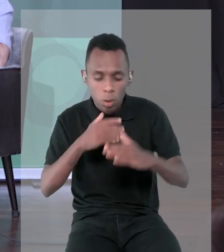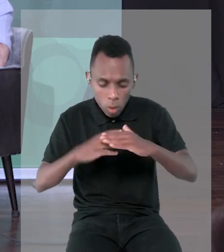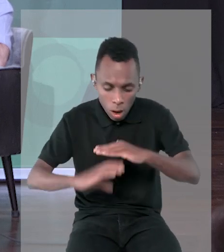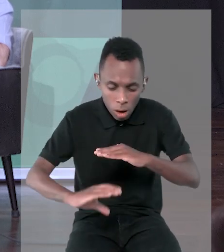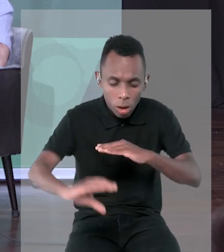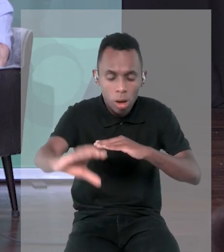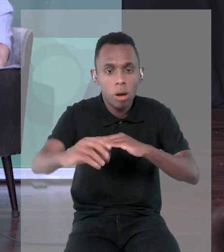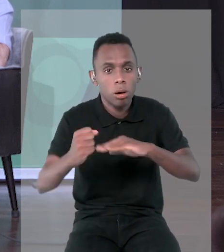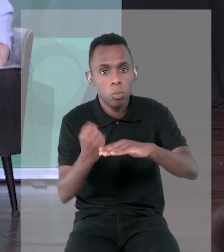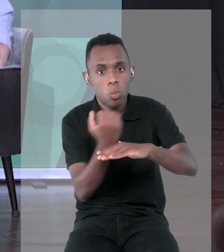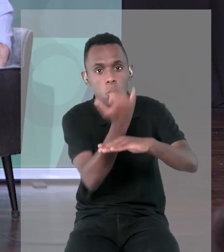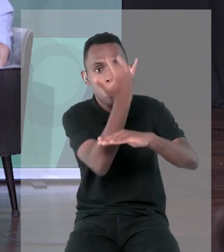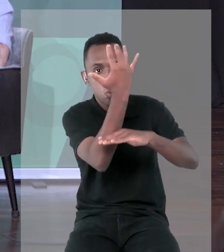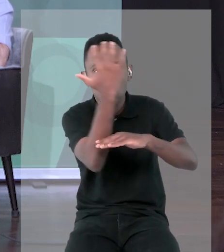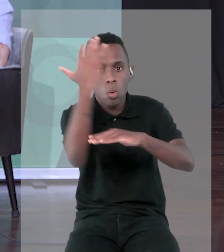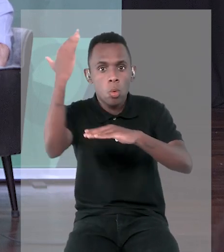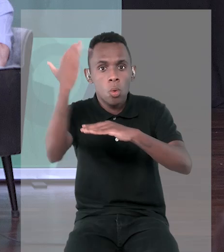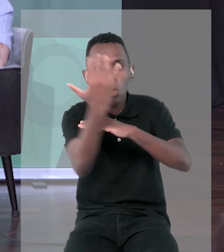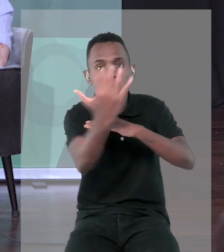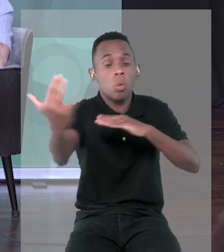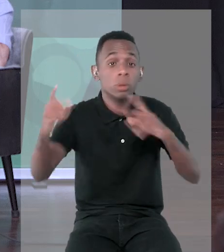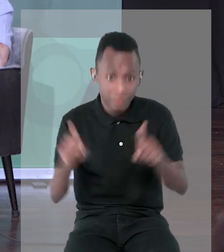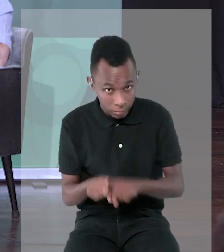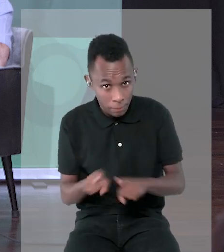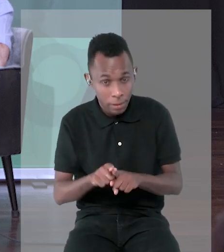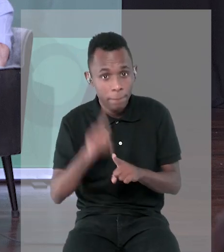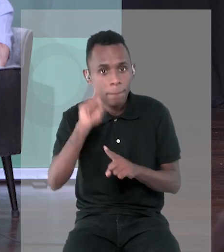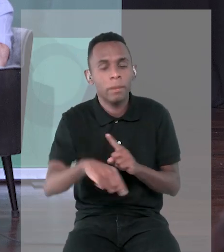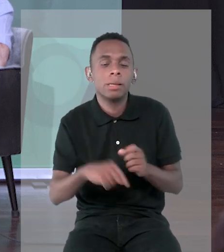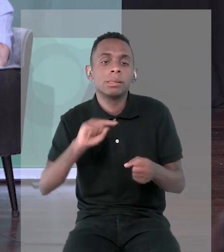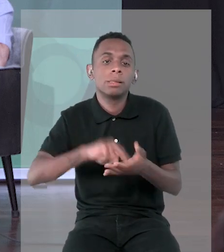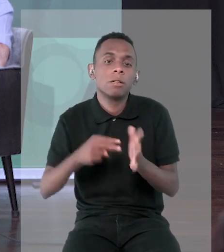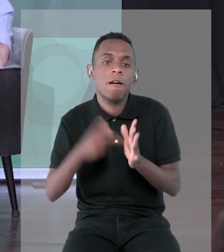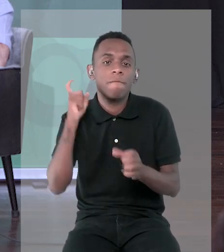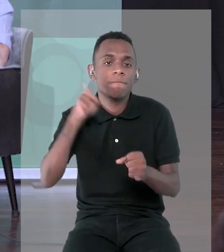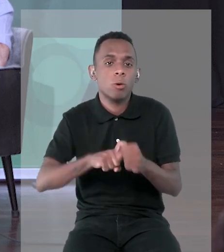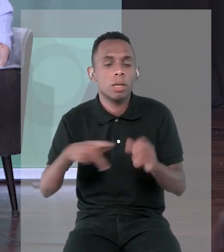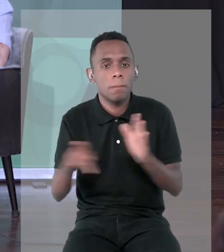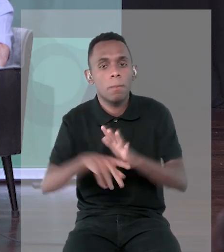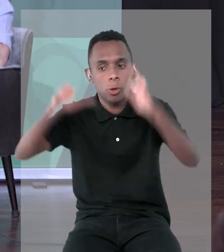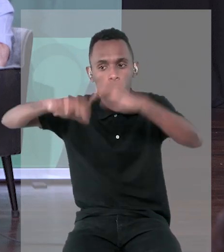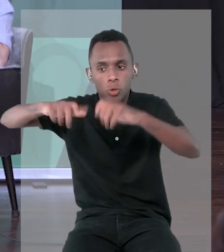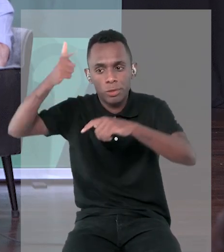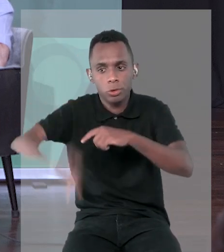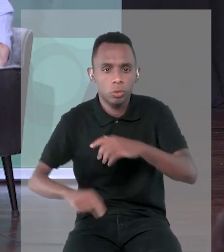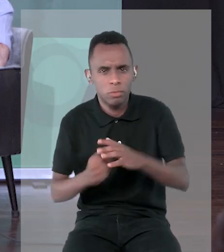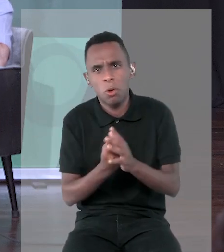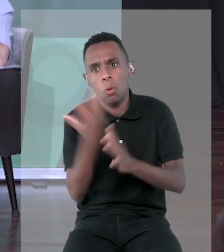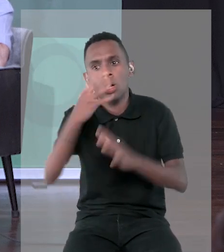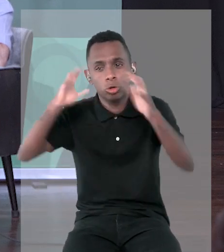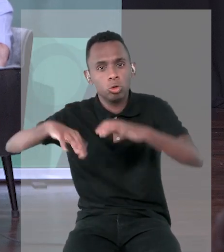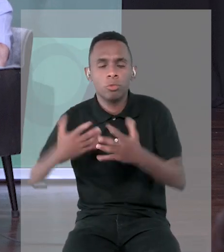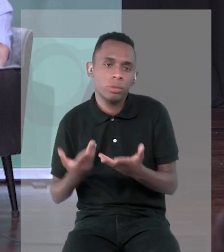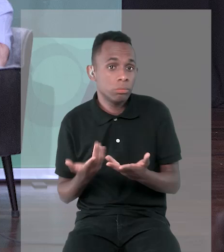cobrir essa terra de árvores de novo, nós vamos, na verdade, reconstruir essa matriz da chuva. Ninguém sabe quanta chuva nós vamos